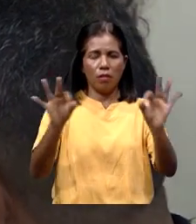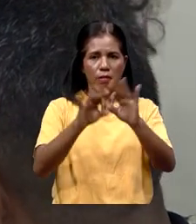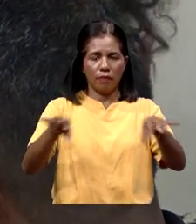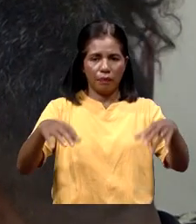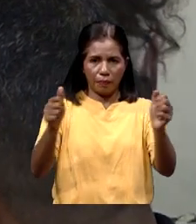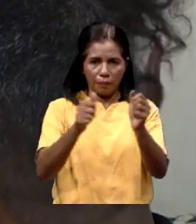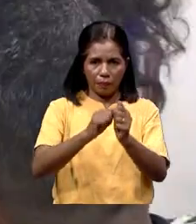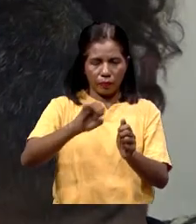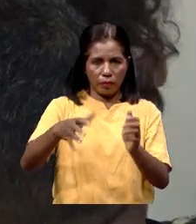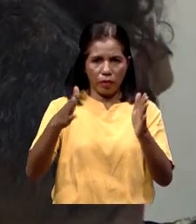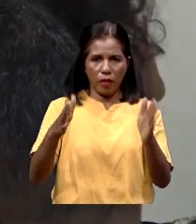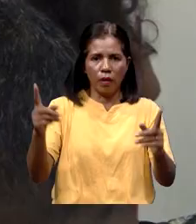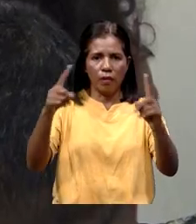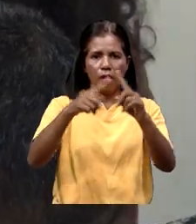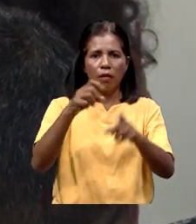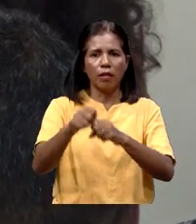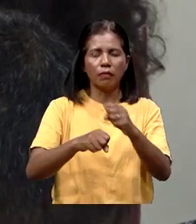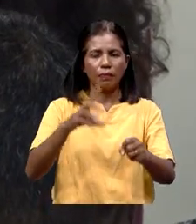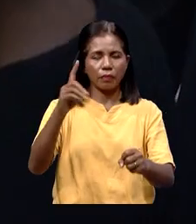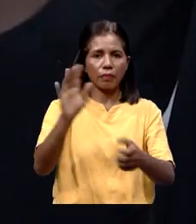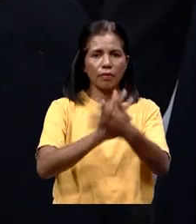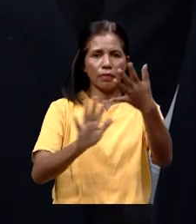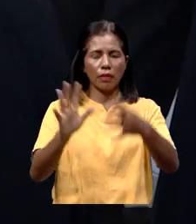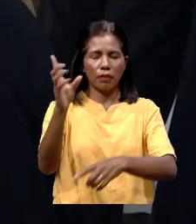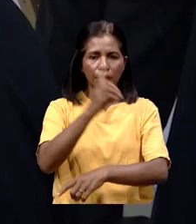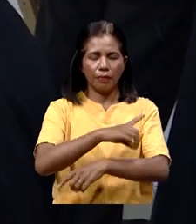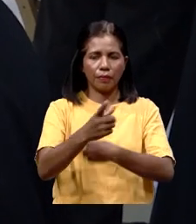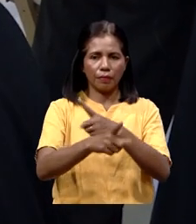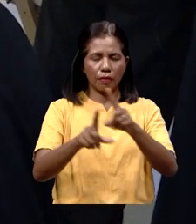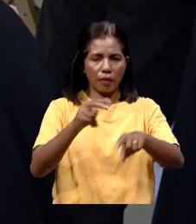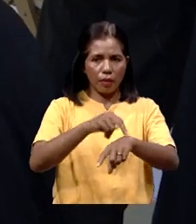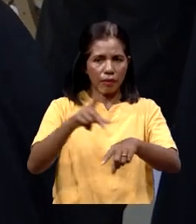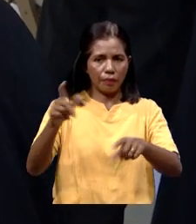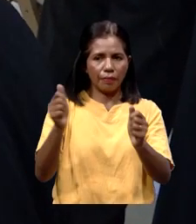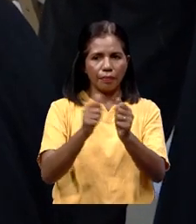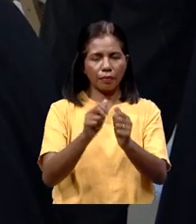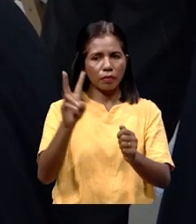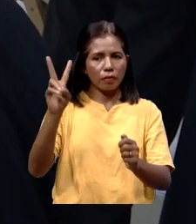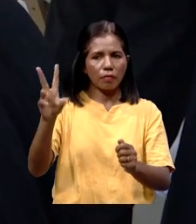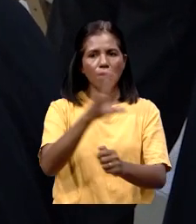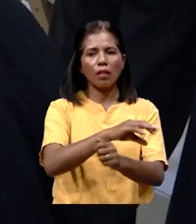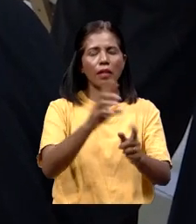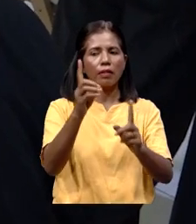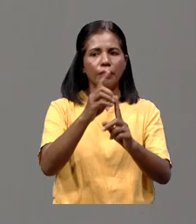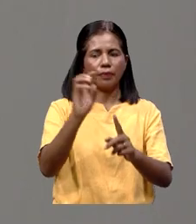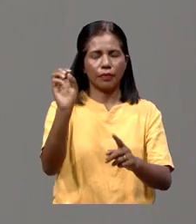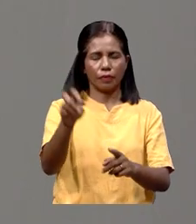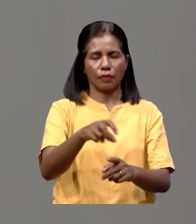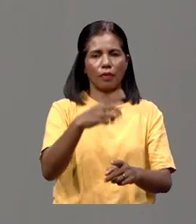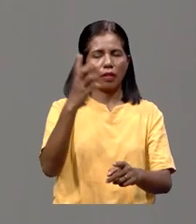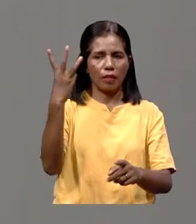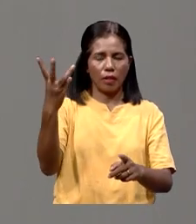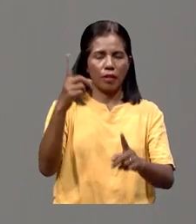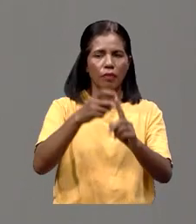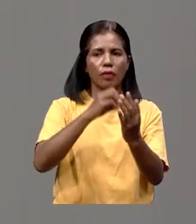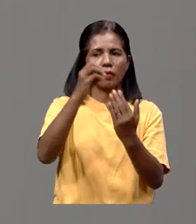Serviço Jornalista para a Sociedade uri celebra loron liberdade imprensa nacional para la rua nebe monu e loron sanuru resinen fulang